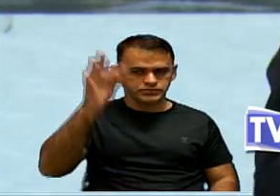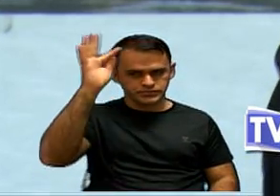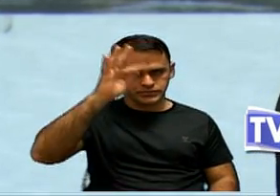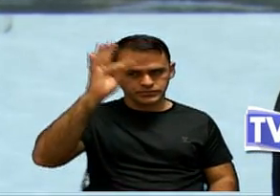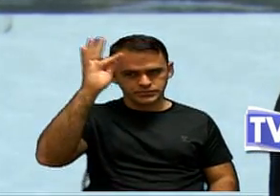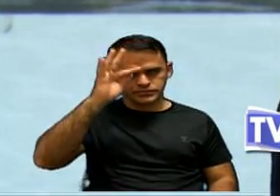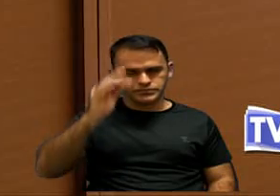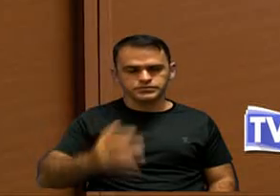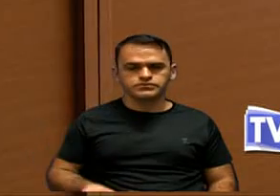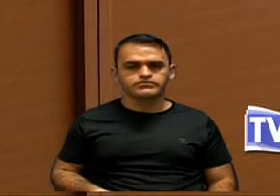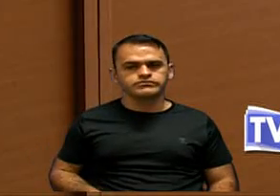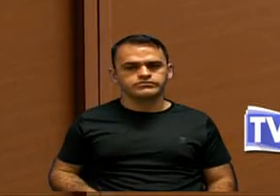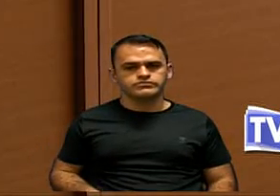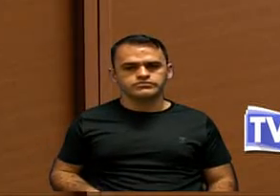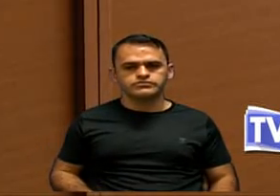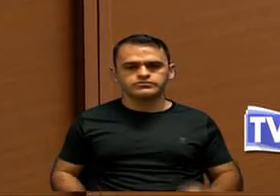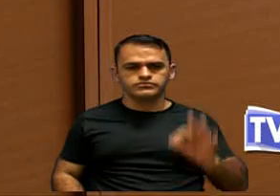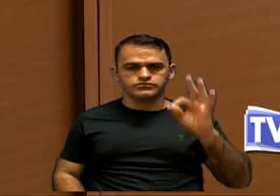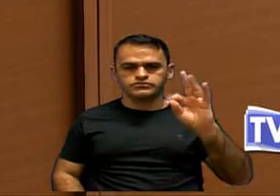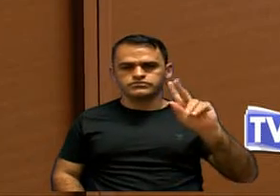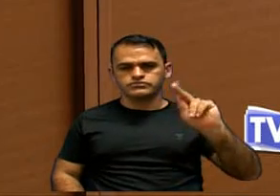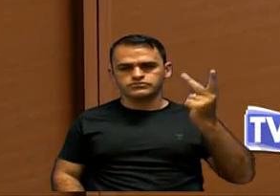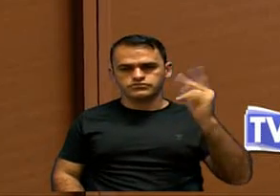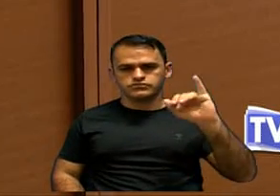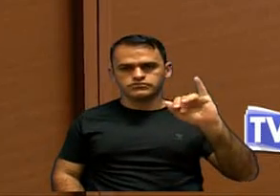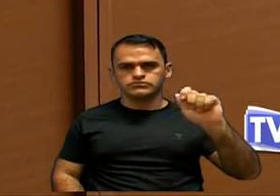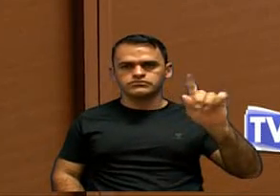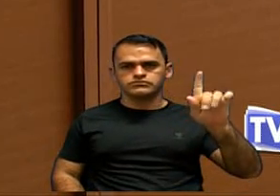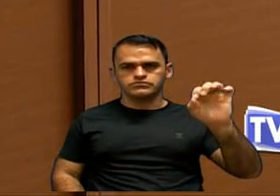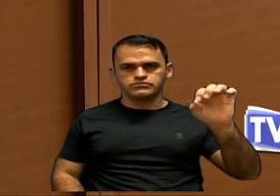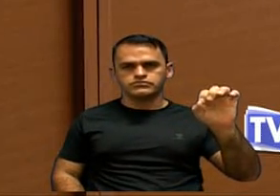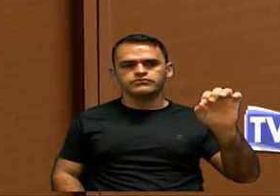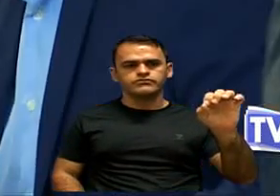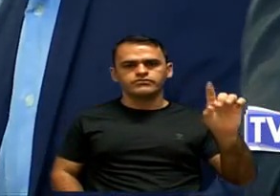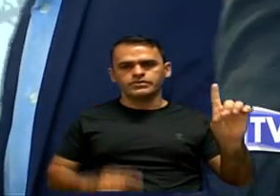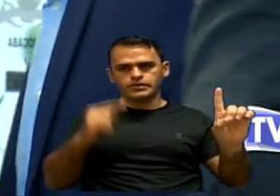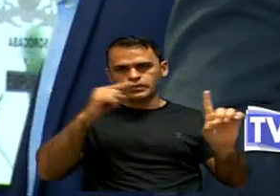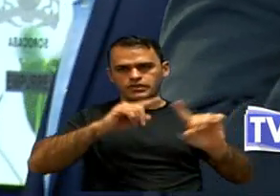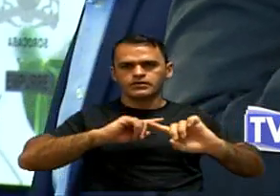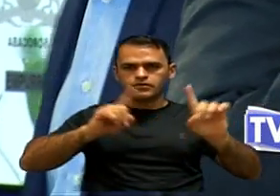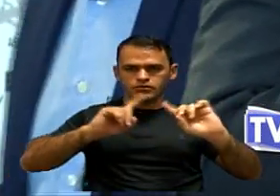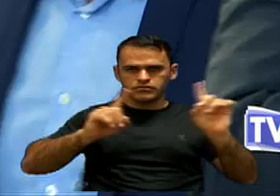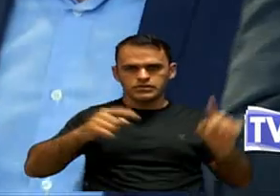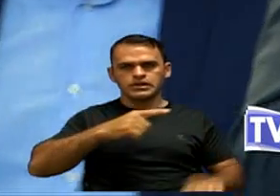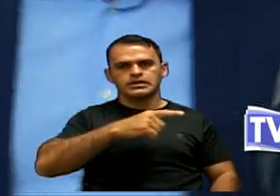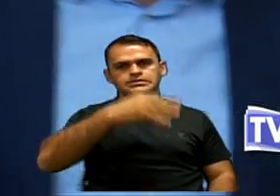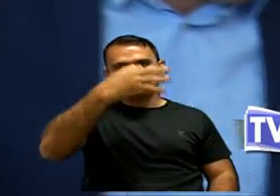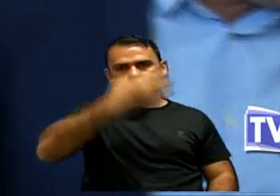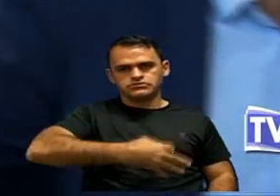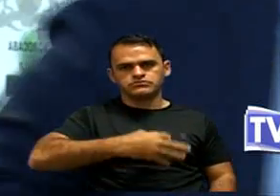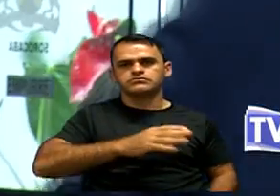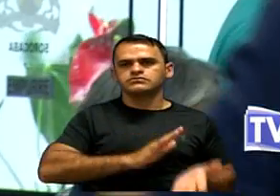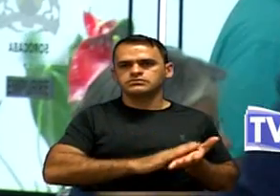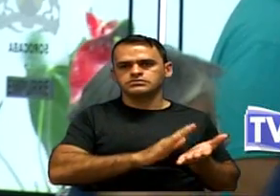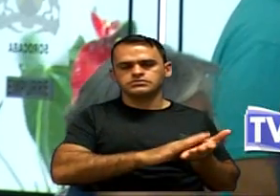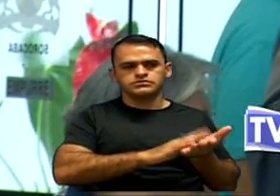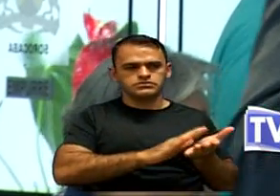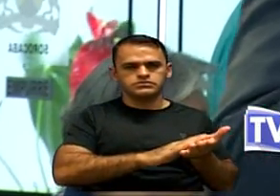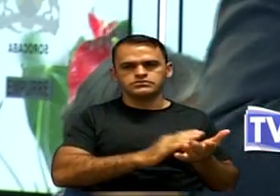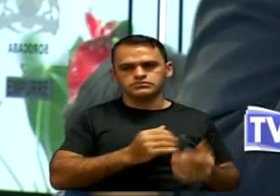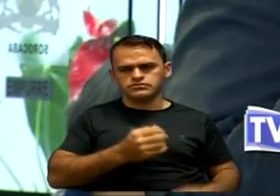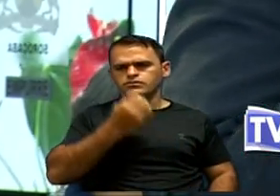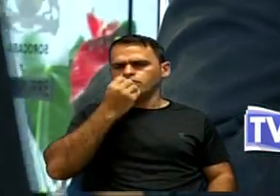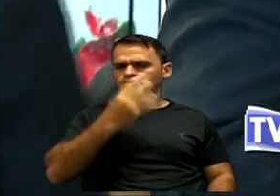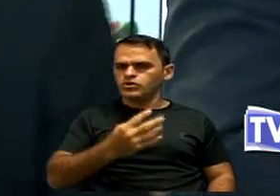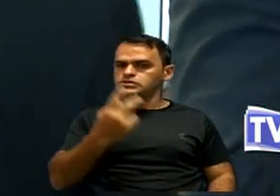Pérez. Em nome do Tiago aqui, que veio fazer esse manifesto e ele está certo, eu quero deixar meus parabéns a Vossa Excelência, de deixar obrigado. Seu jurídico